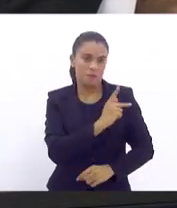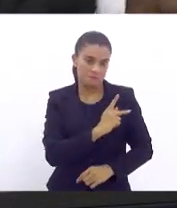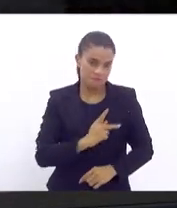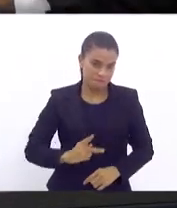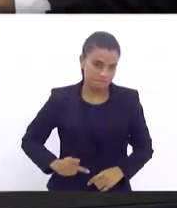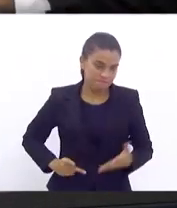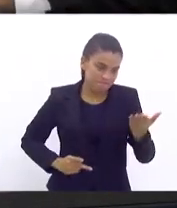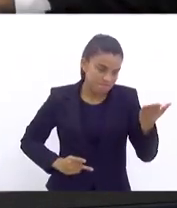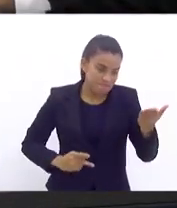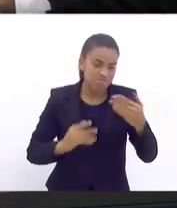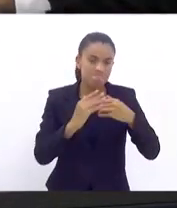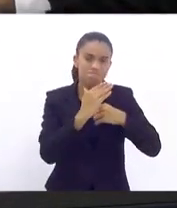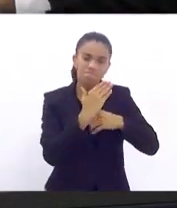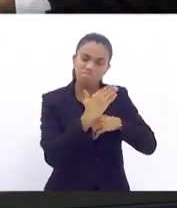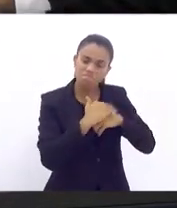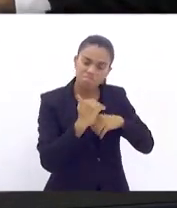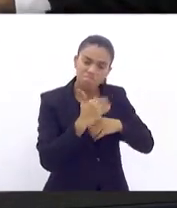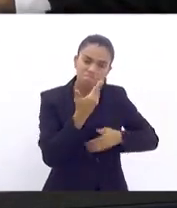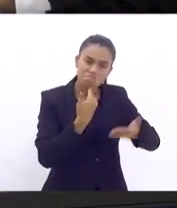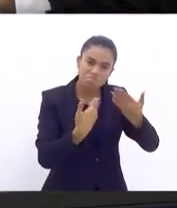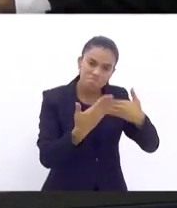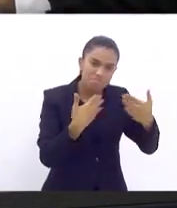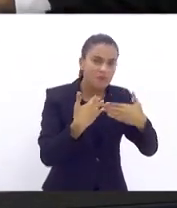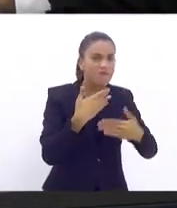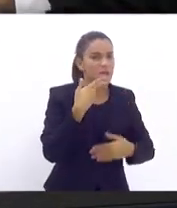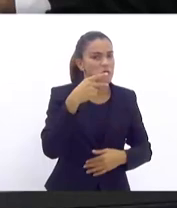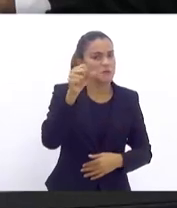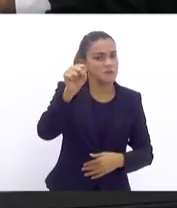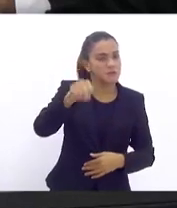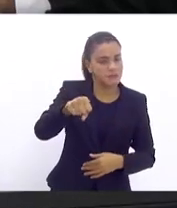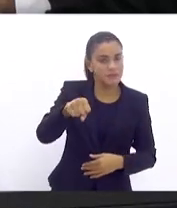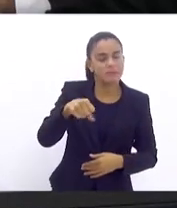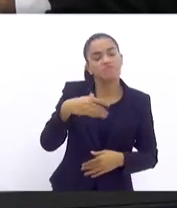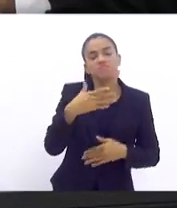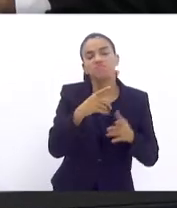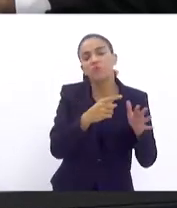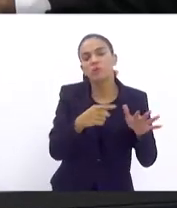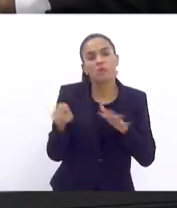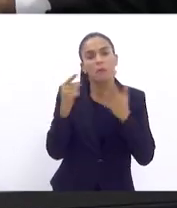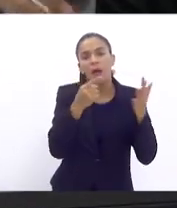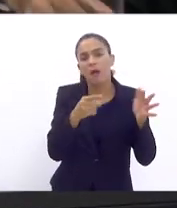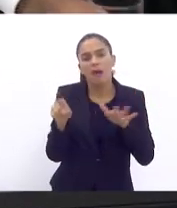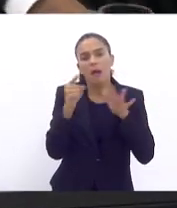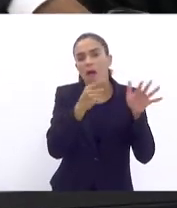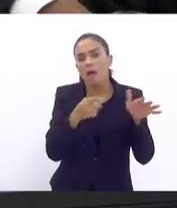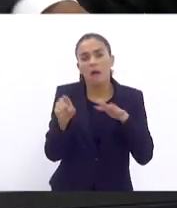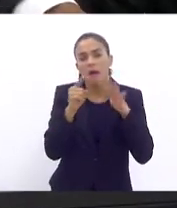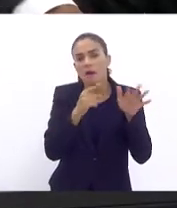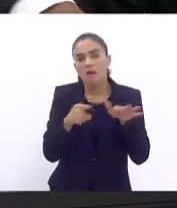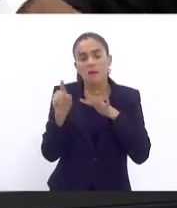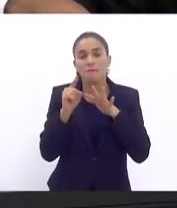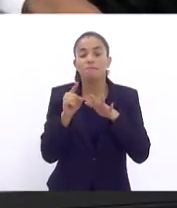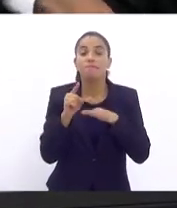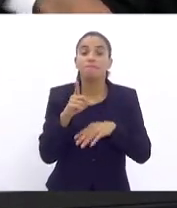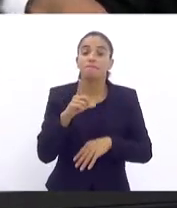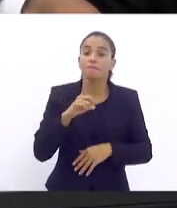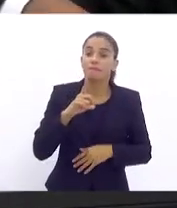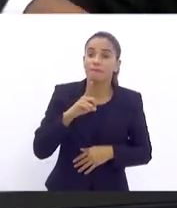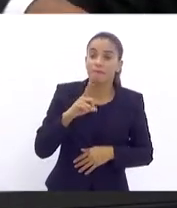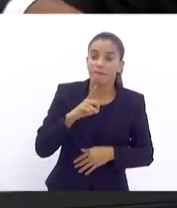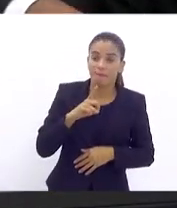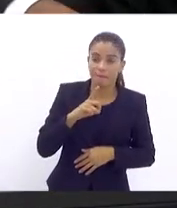gentilmente falou que sim passaram-se algumas semanas com a intervenção